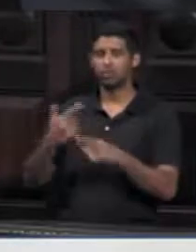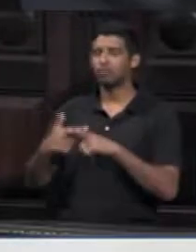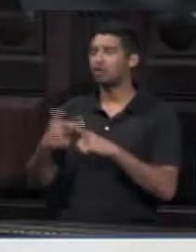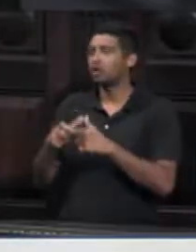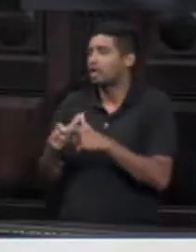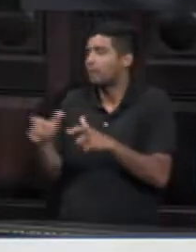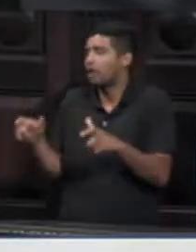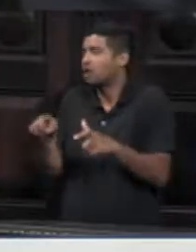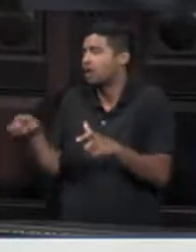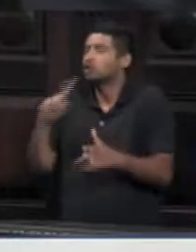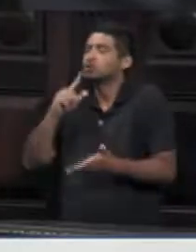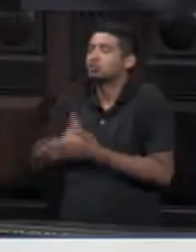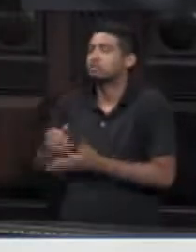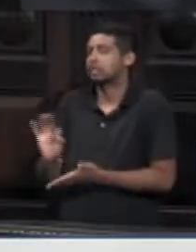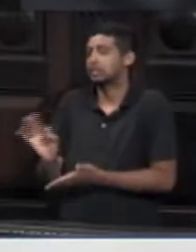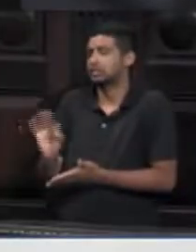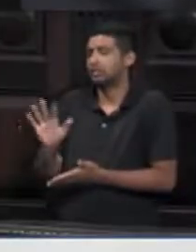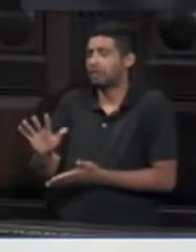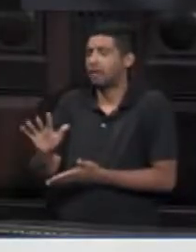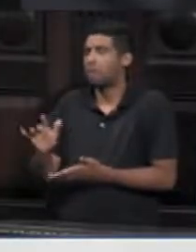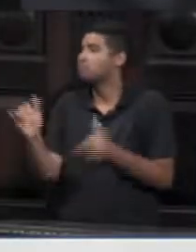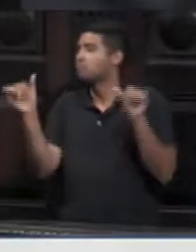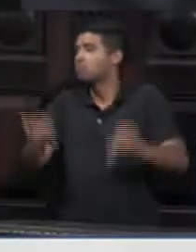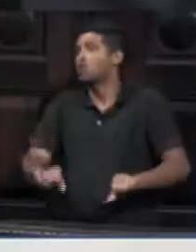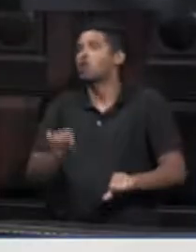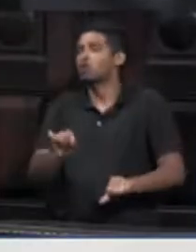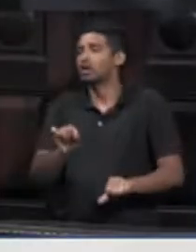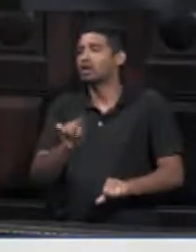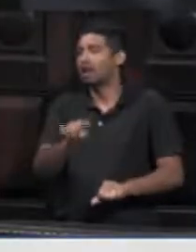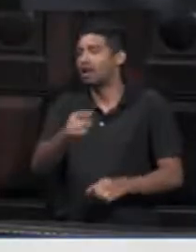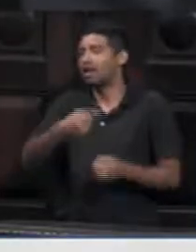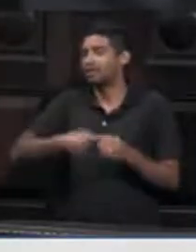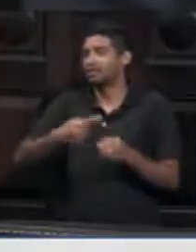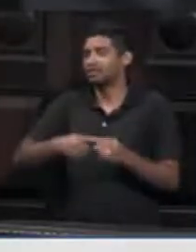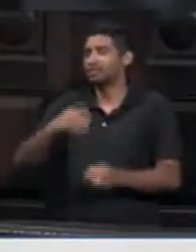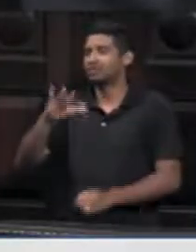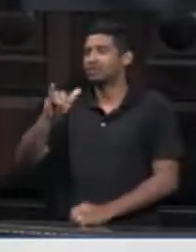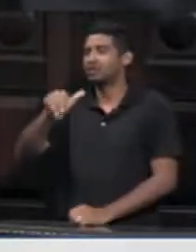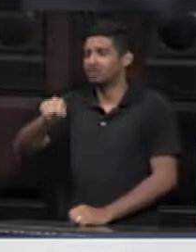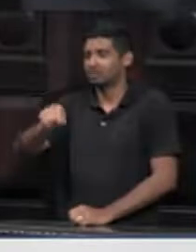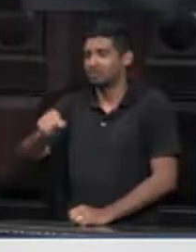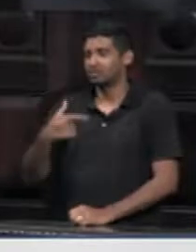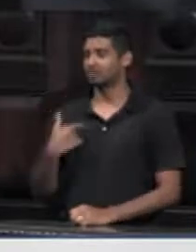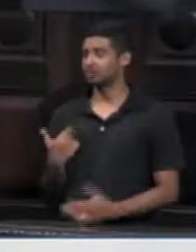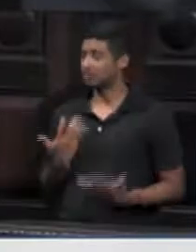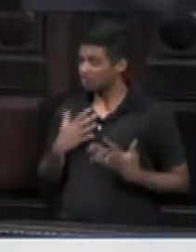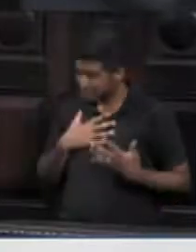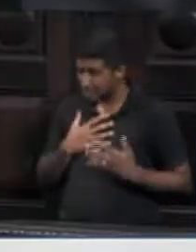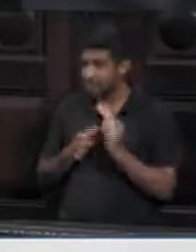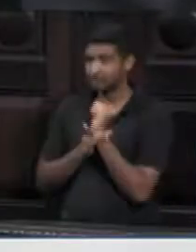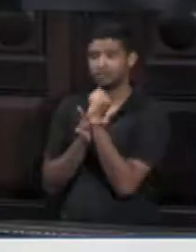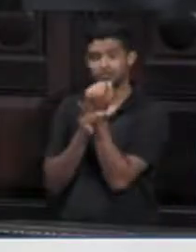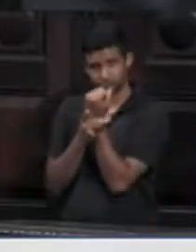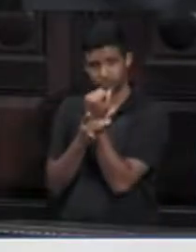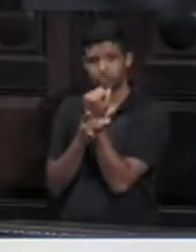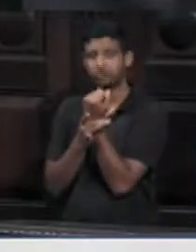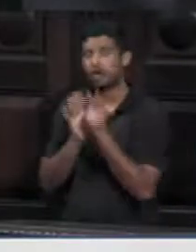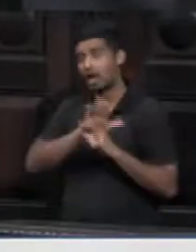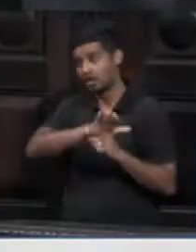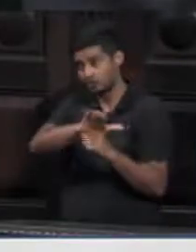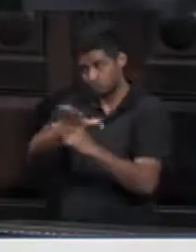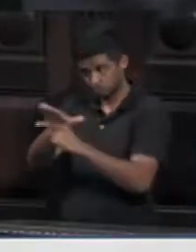assim definirem, prejudicando o município de Cachoeiras de Macacu. Eu gostaria de ter a segurança de votar